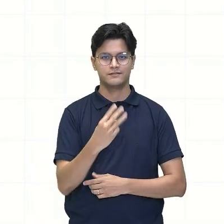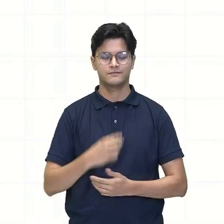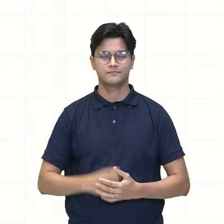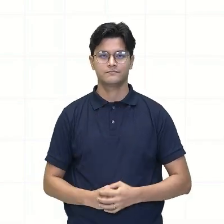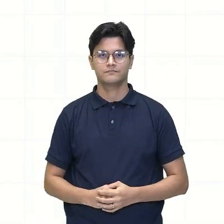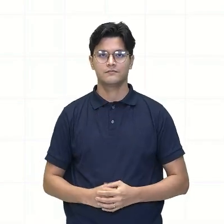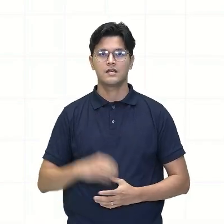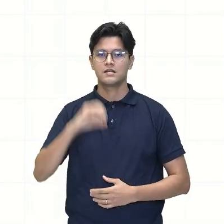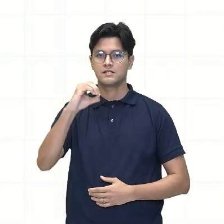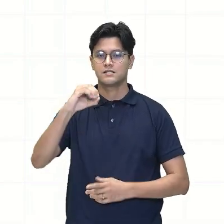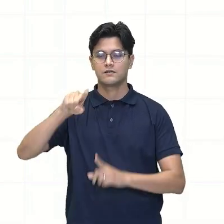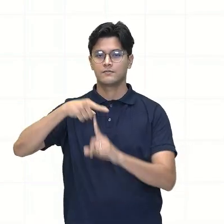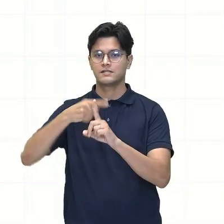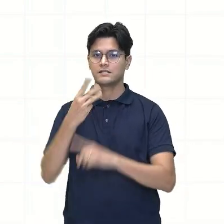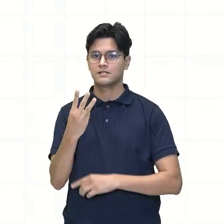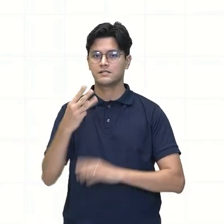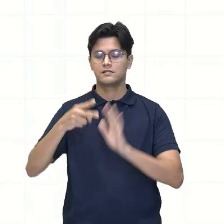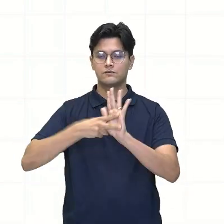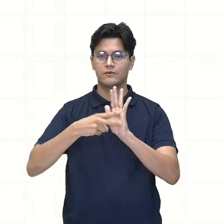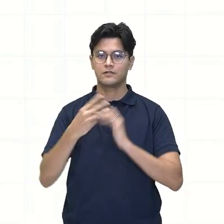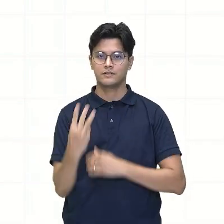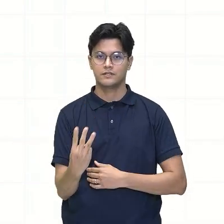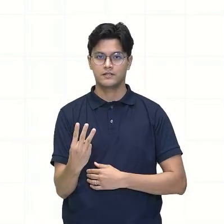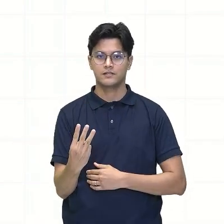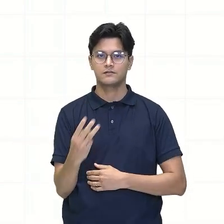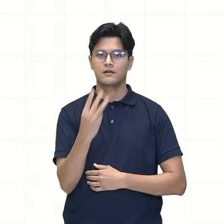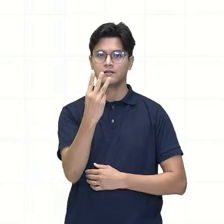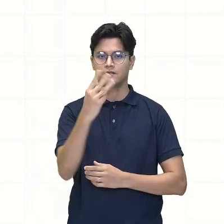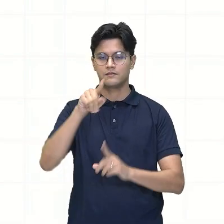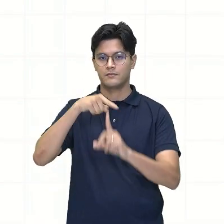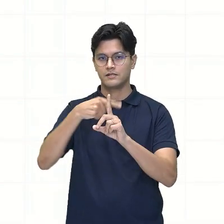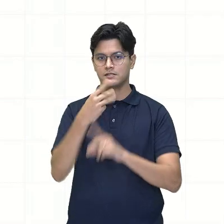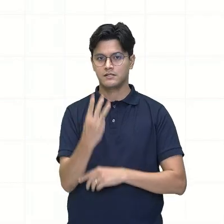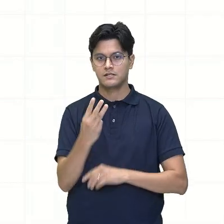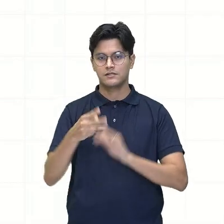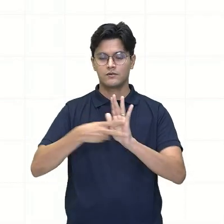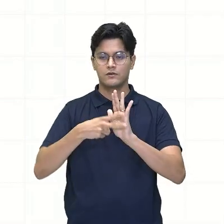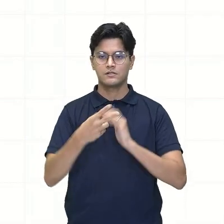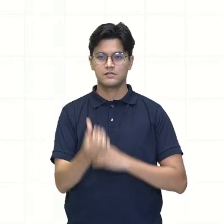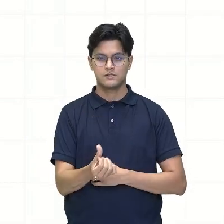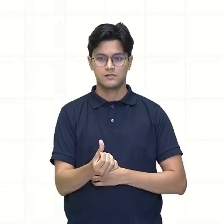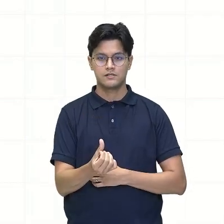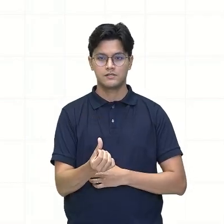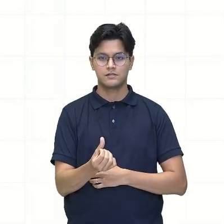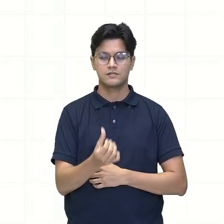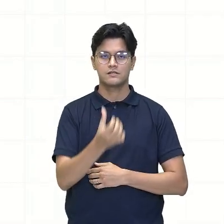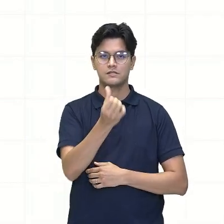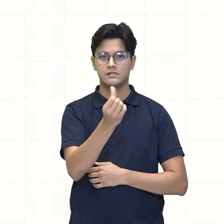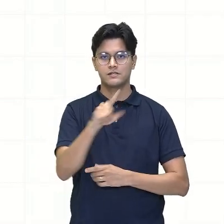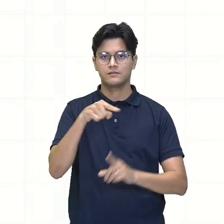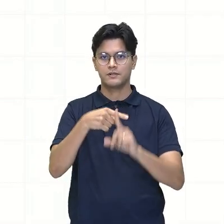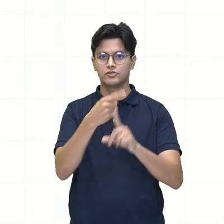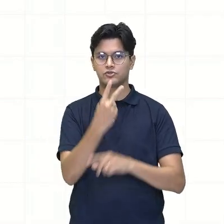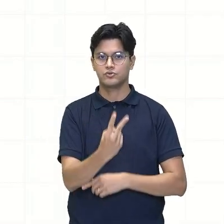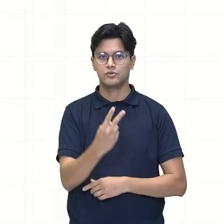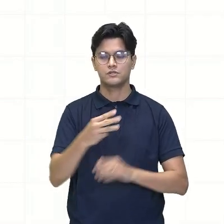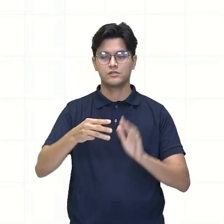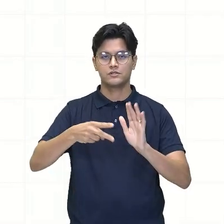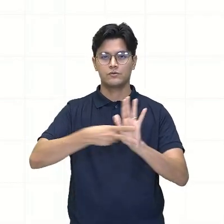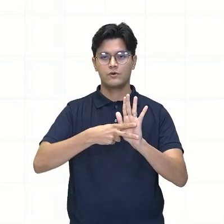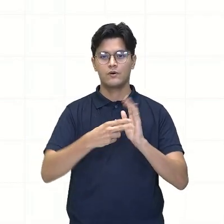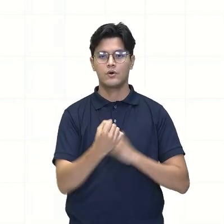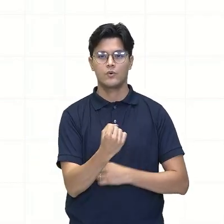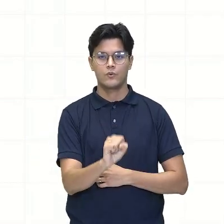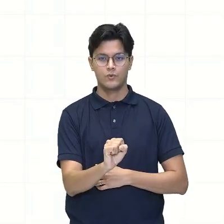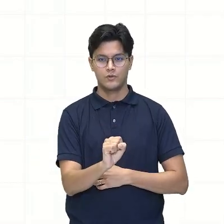0 mais 3, 3. 3 mais 3, 6. 6 mais 2, 8. Então, aqui é